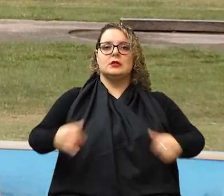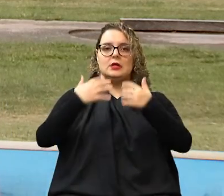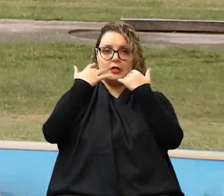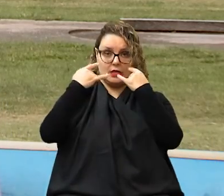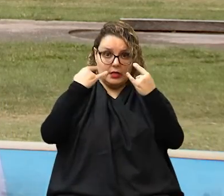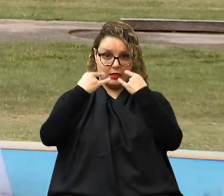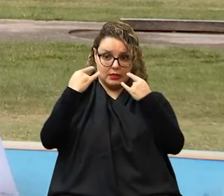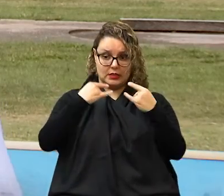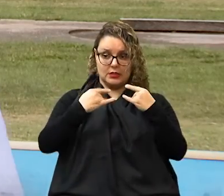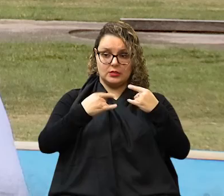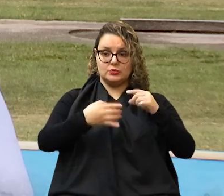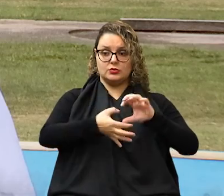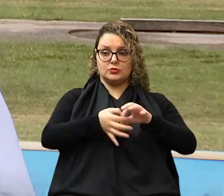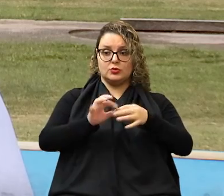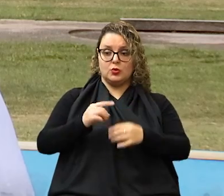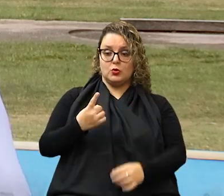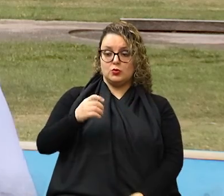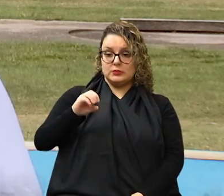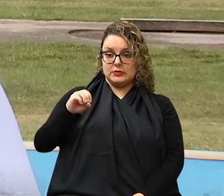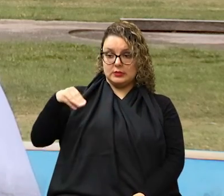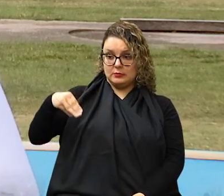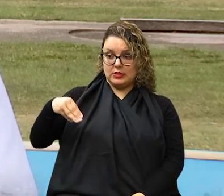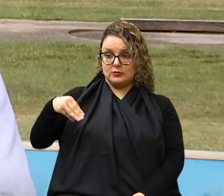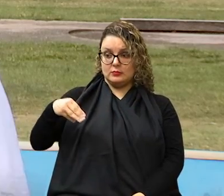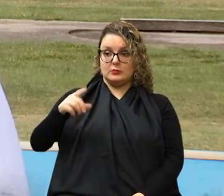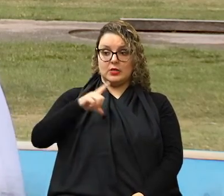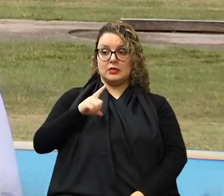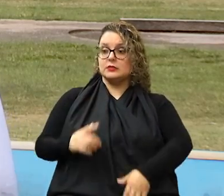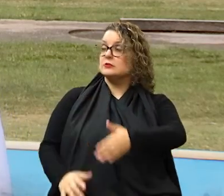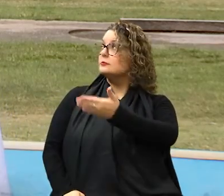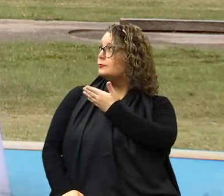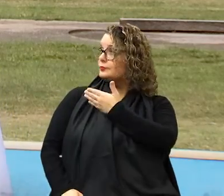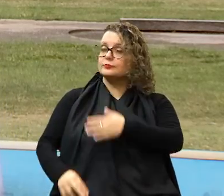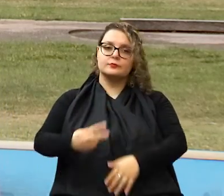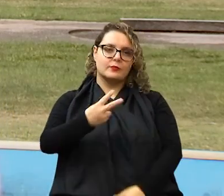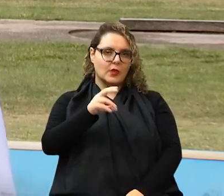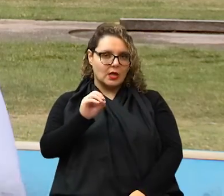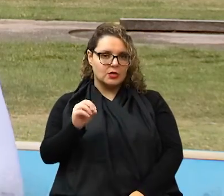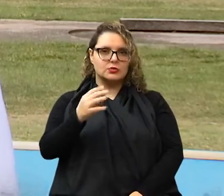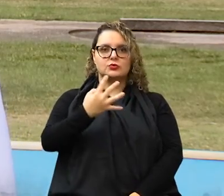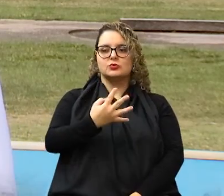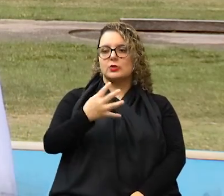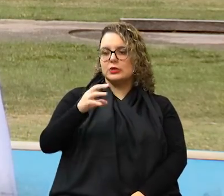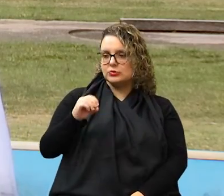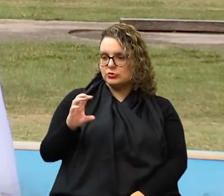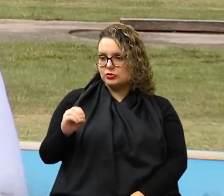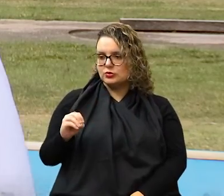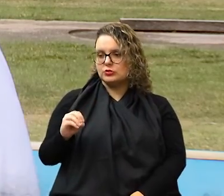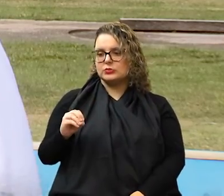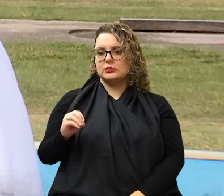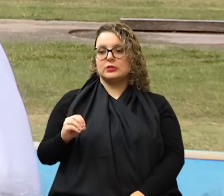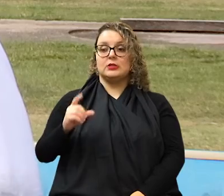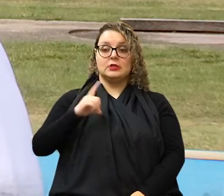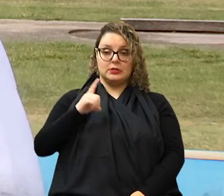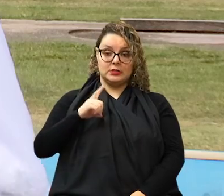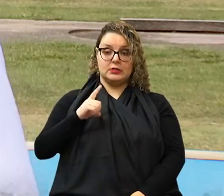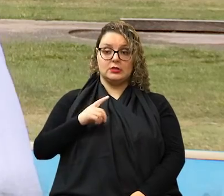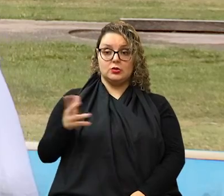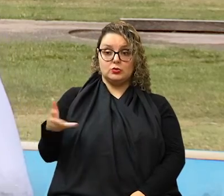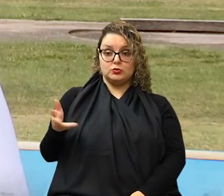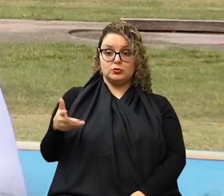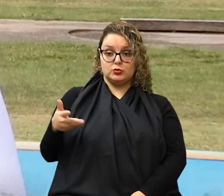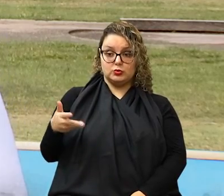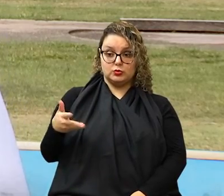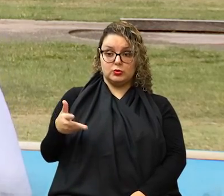atraentes nos Jogos Olímpicos, são os 100 metros. Mas nós temos ainda provas de 200, 400, que são